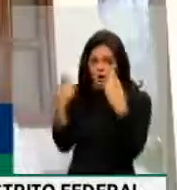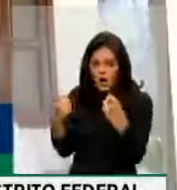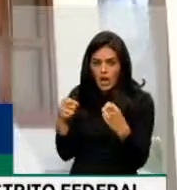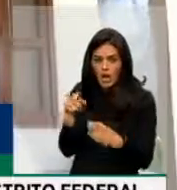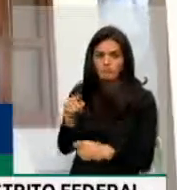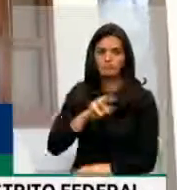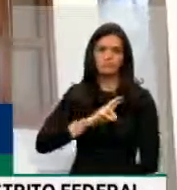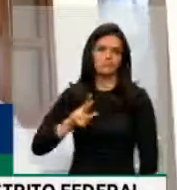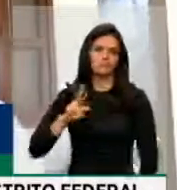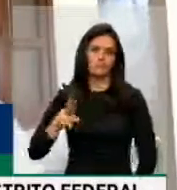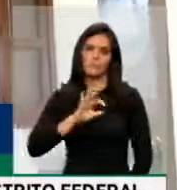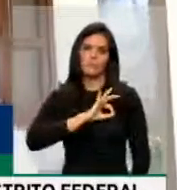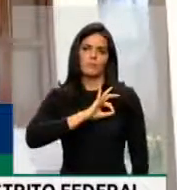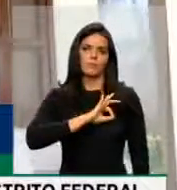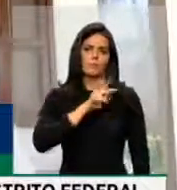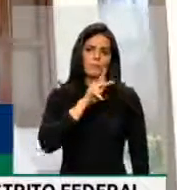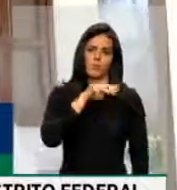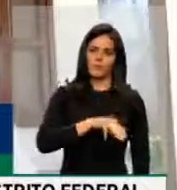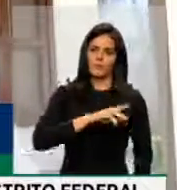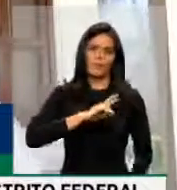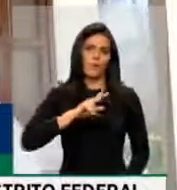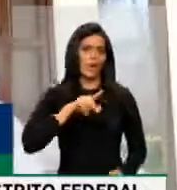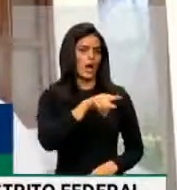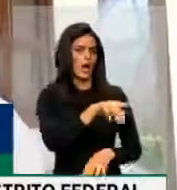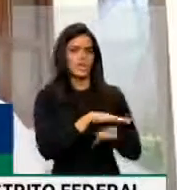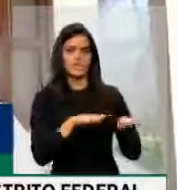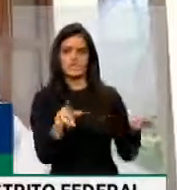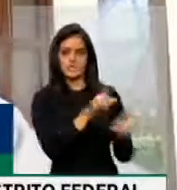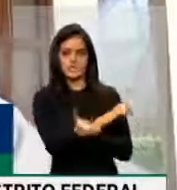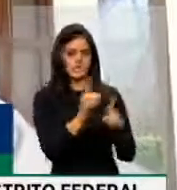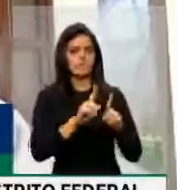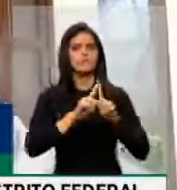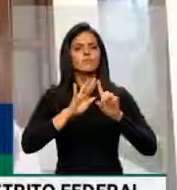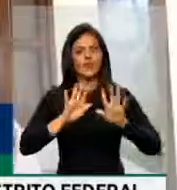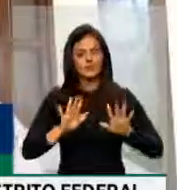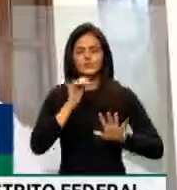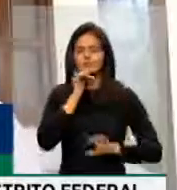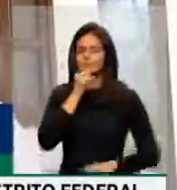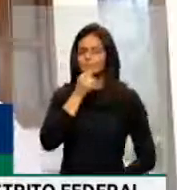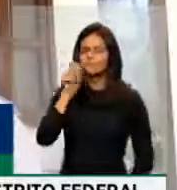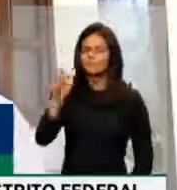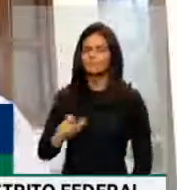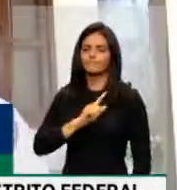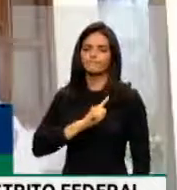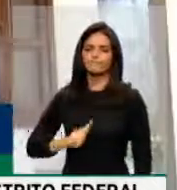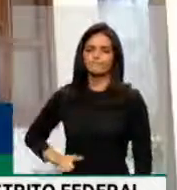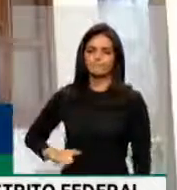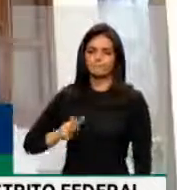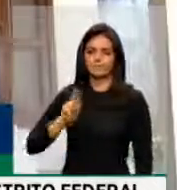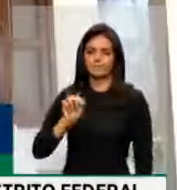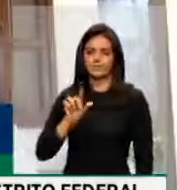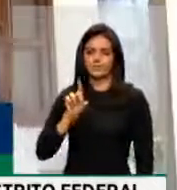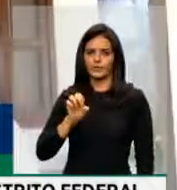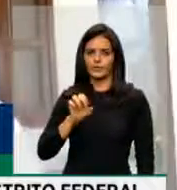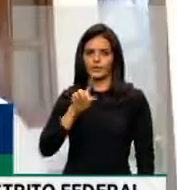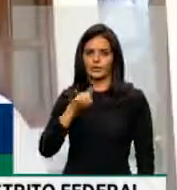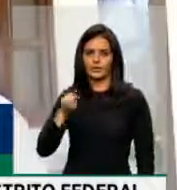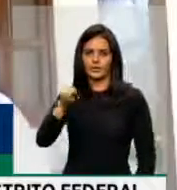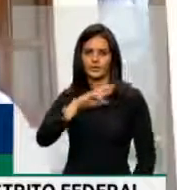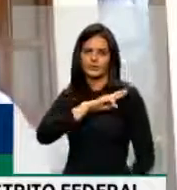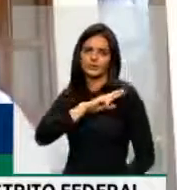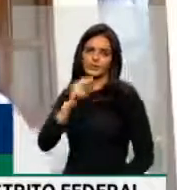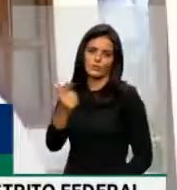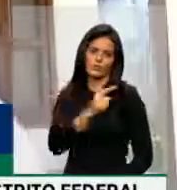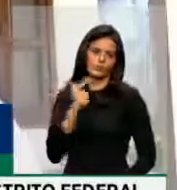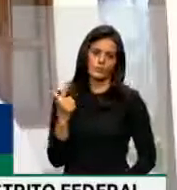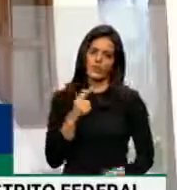nossa polícia militar é desse jeito. Infelizmente, o governador Valdez, irresponsável, abandonou a política de formação e